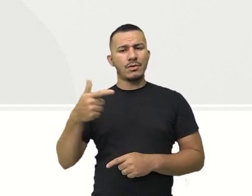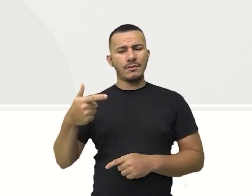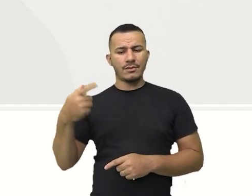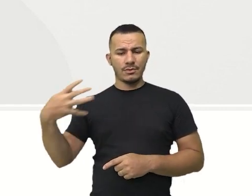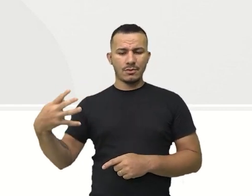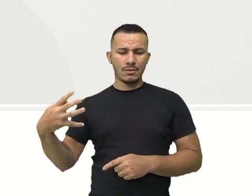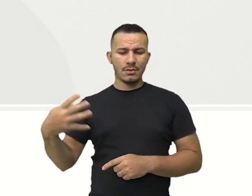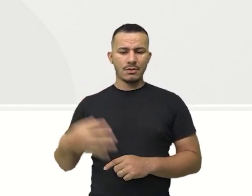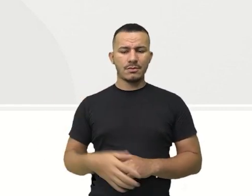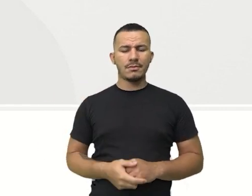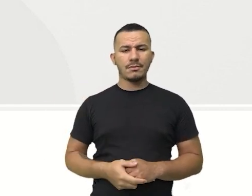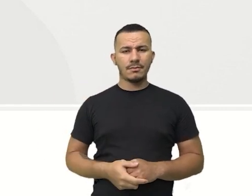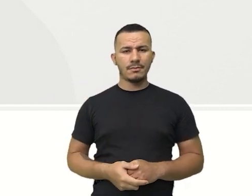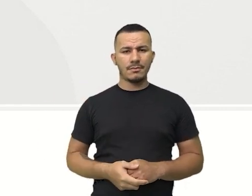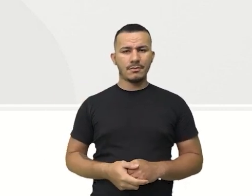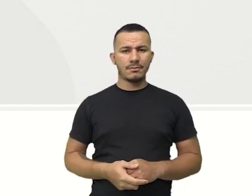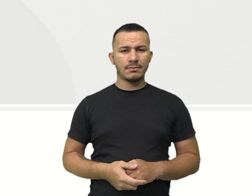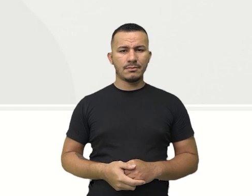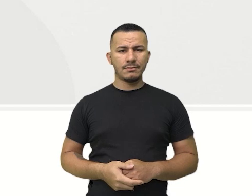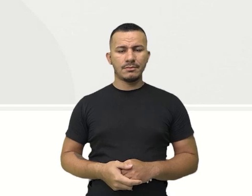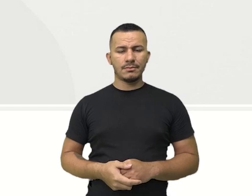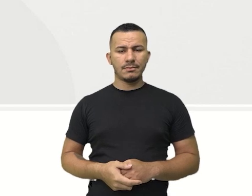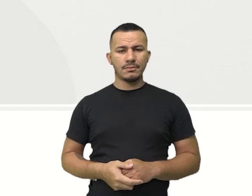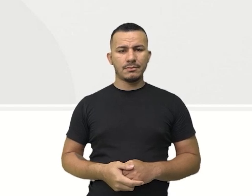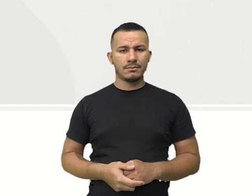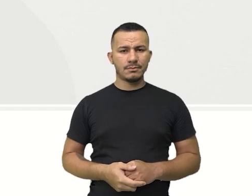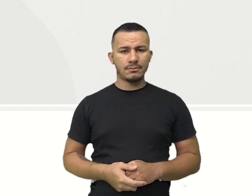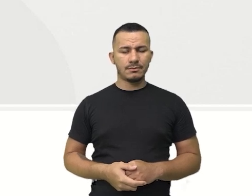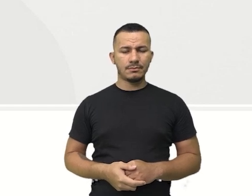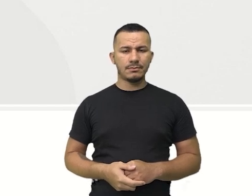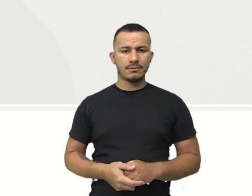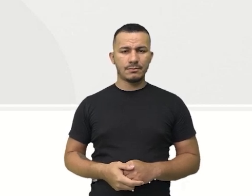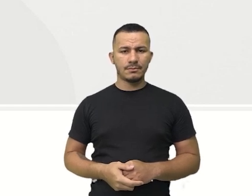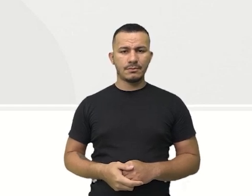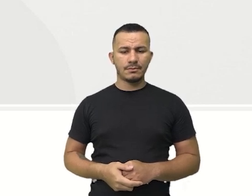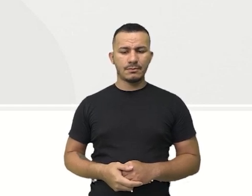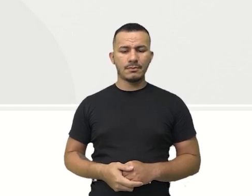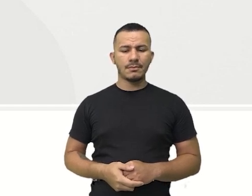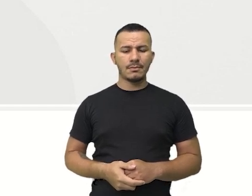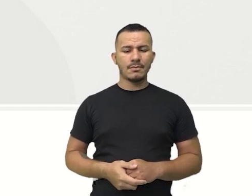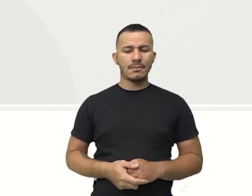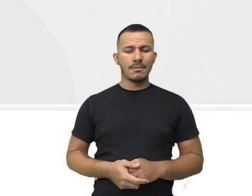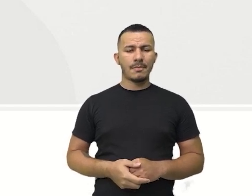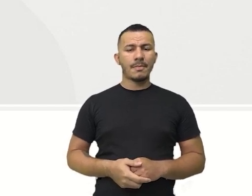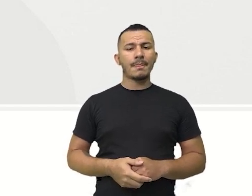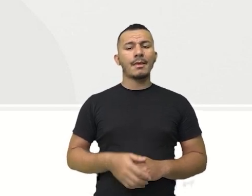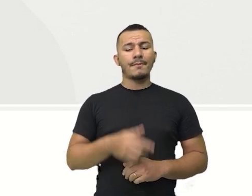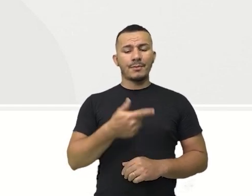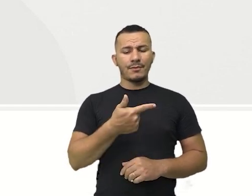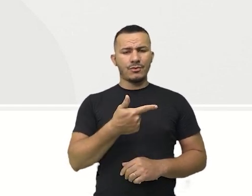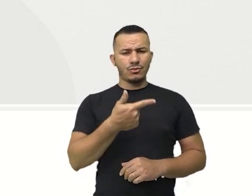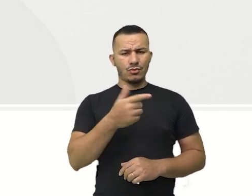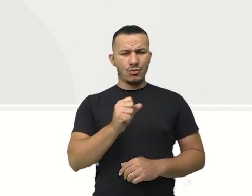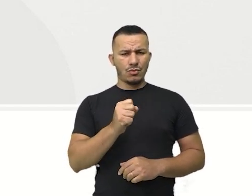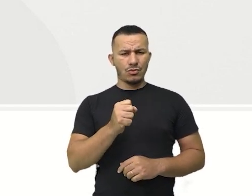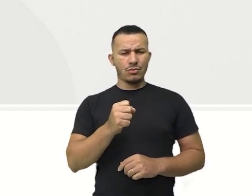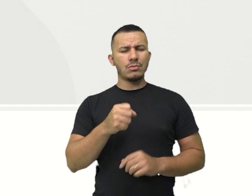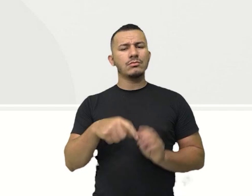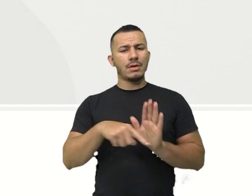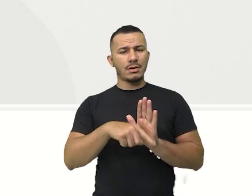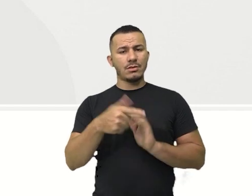24. Atenção, bora relembrar a divisão aí, pessoal. Bota 24, subtrai. 8 menos